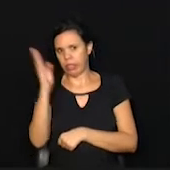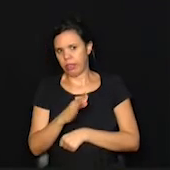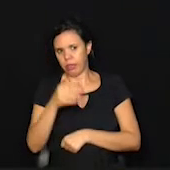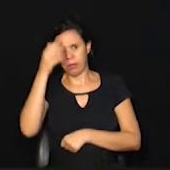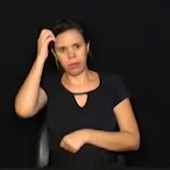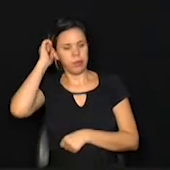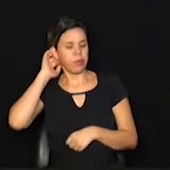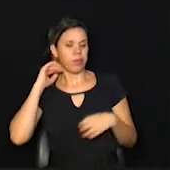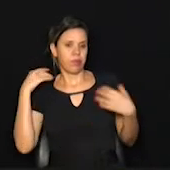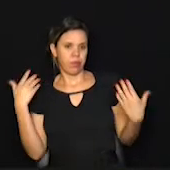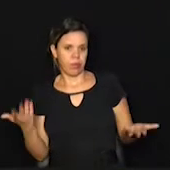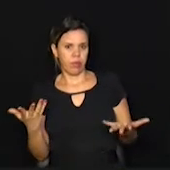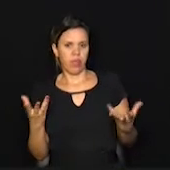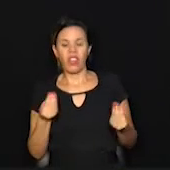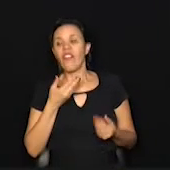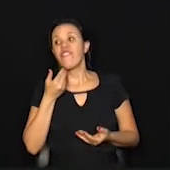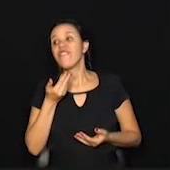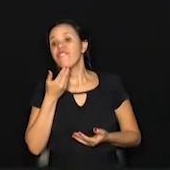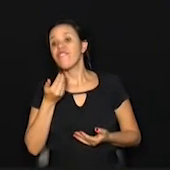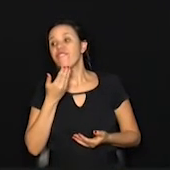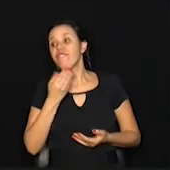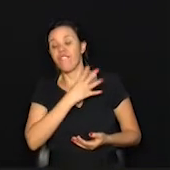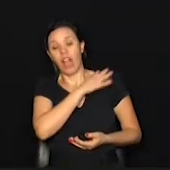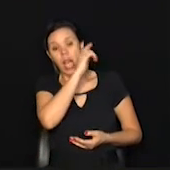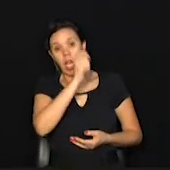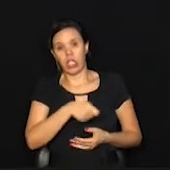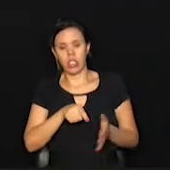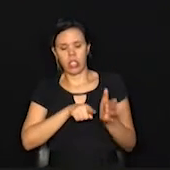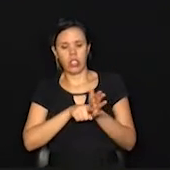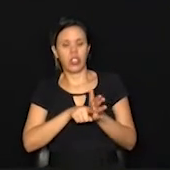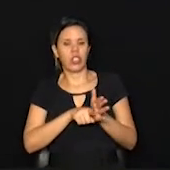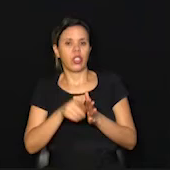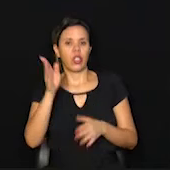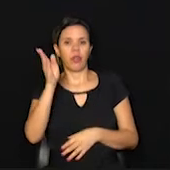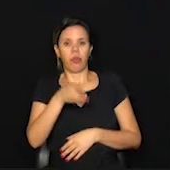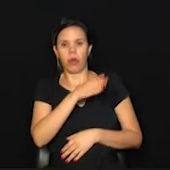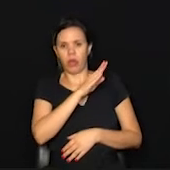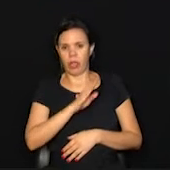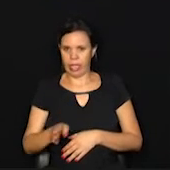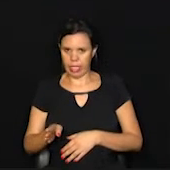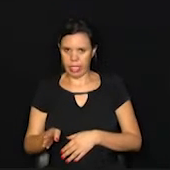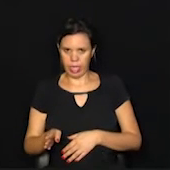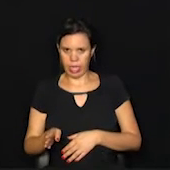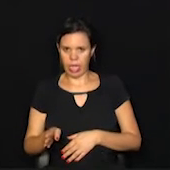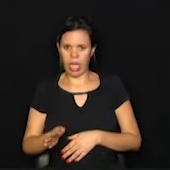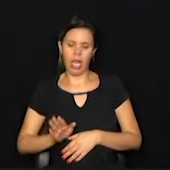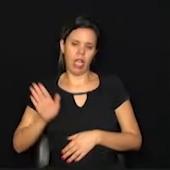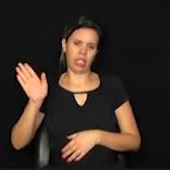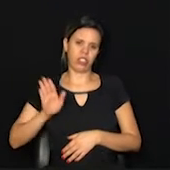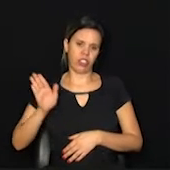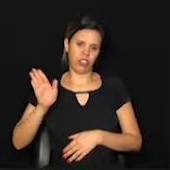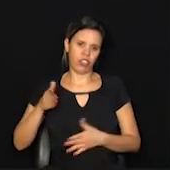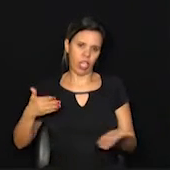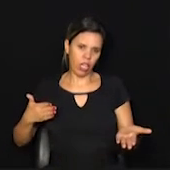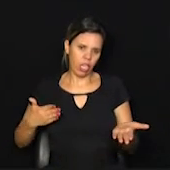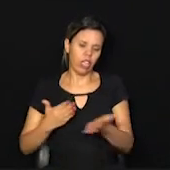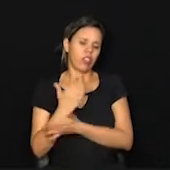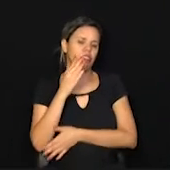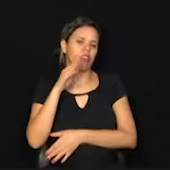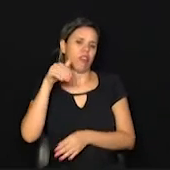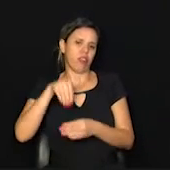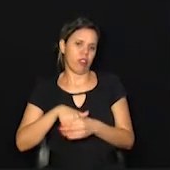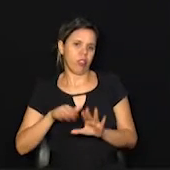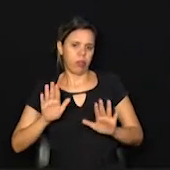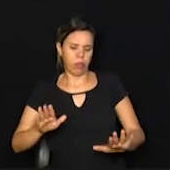e era muito fácil a ditadura casal e as ao mandato de parlamentares e leite porém